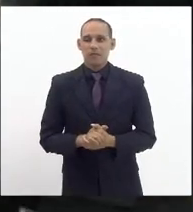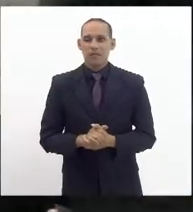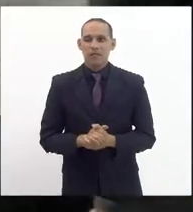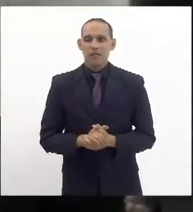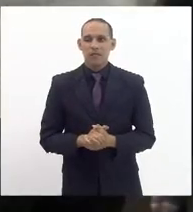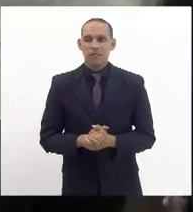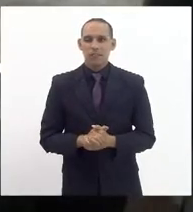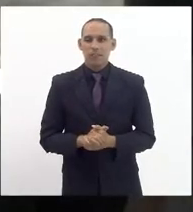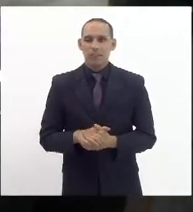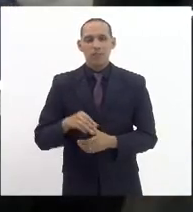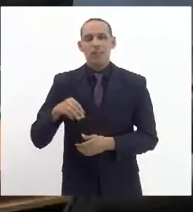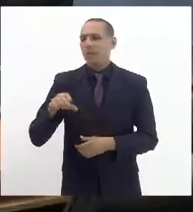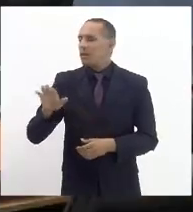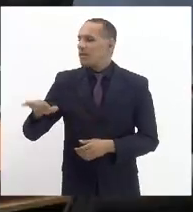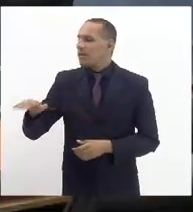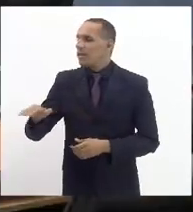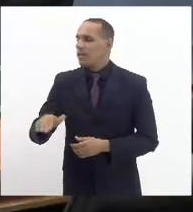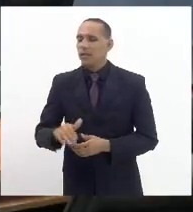O Marcelo...